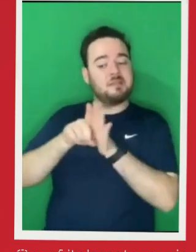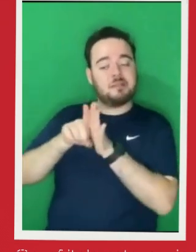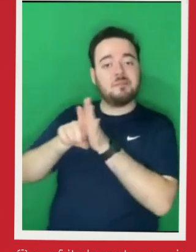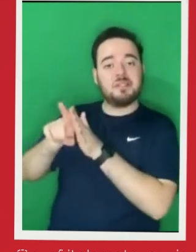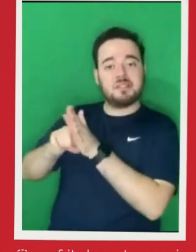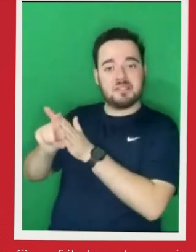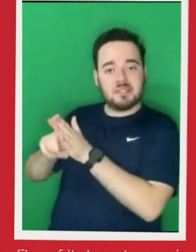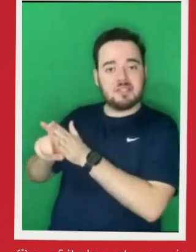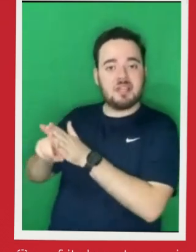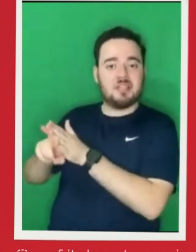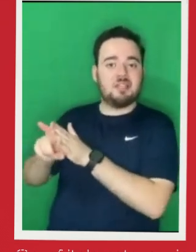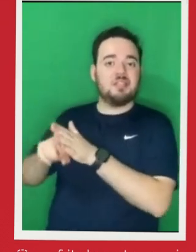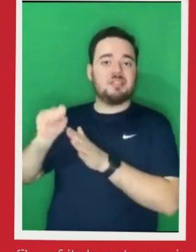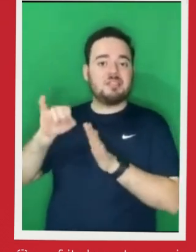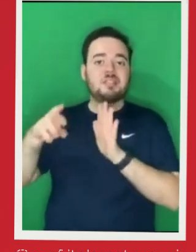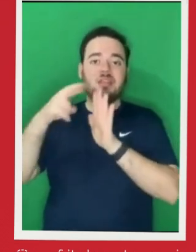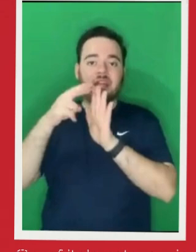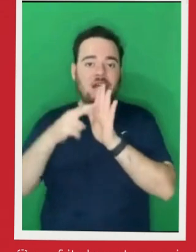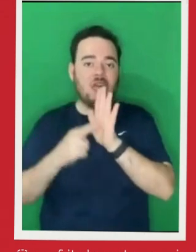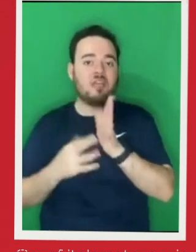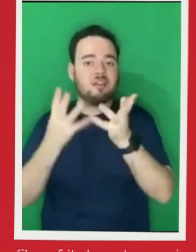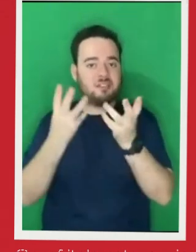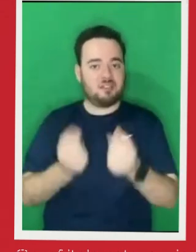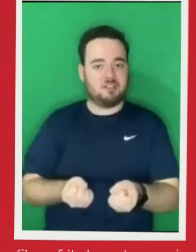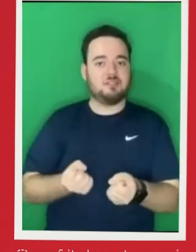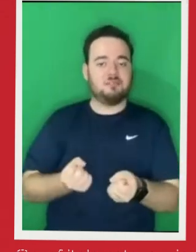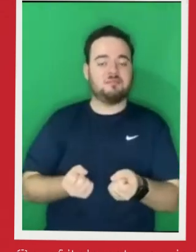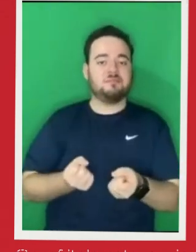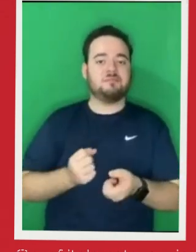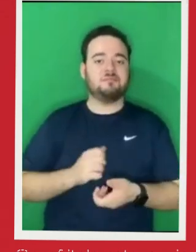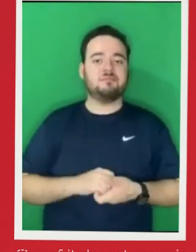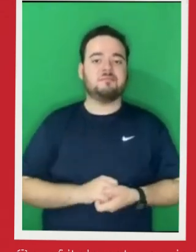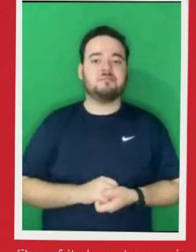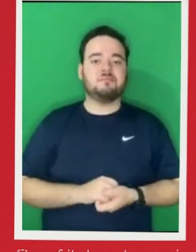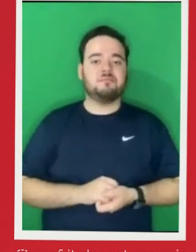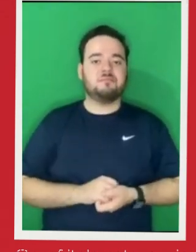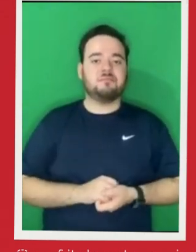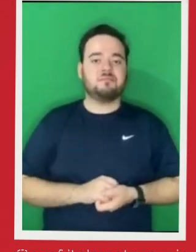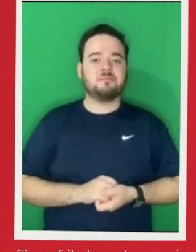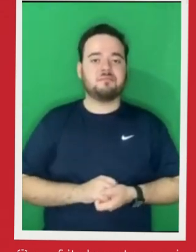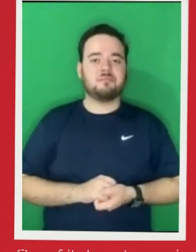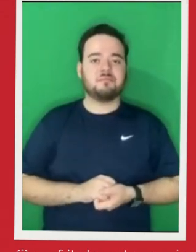tem que ver se o seu programa, o seu regimento aceita, tá?